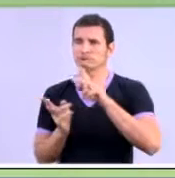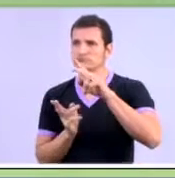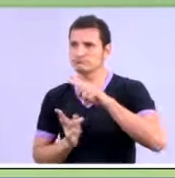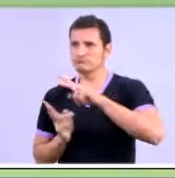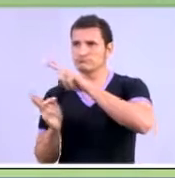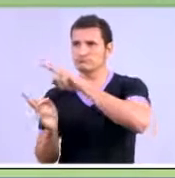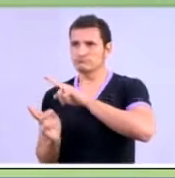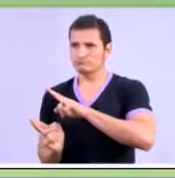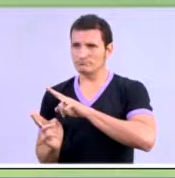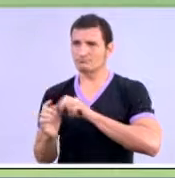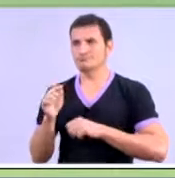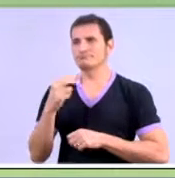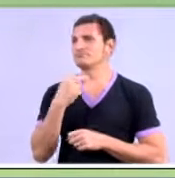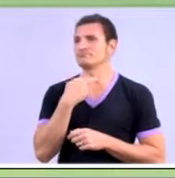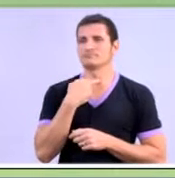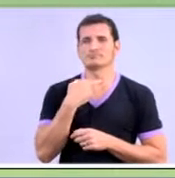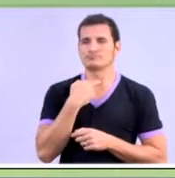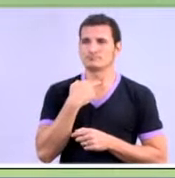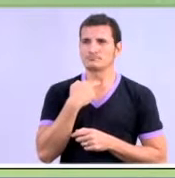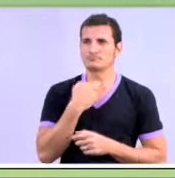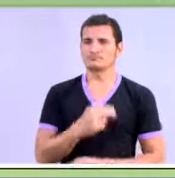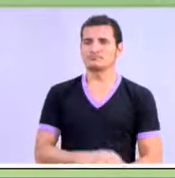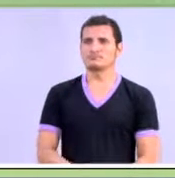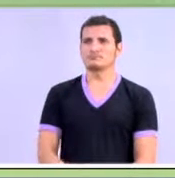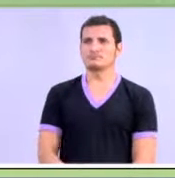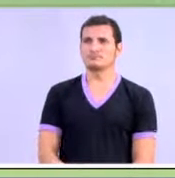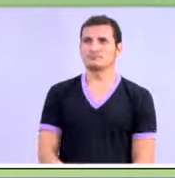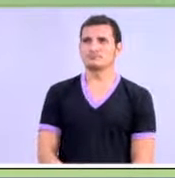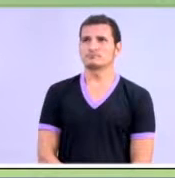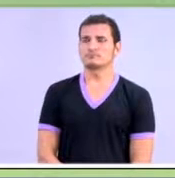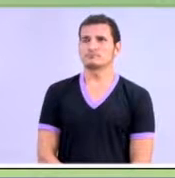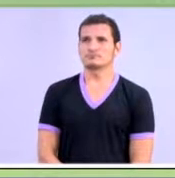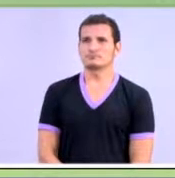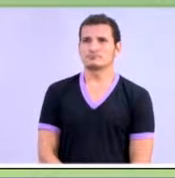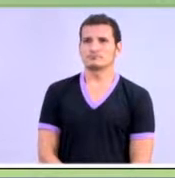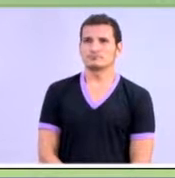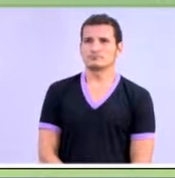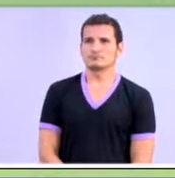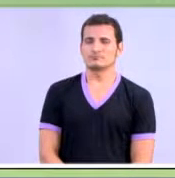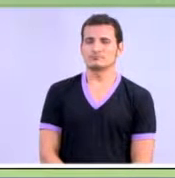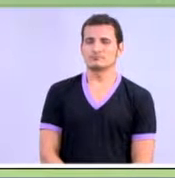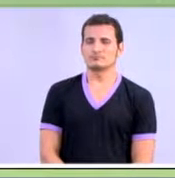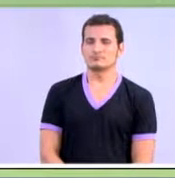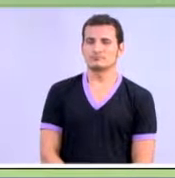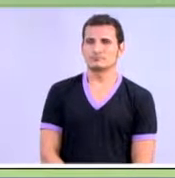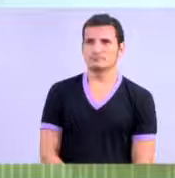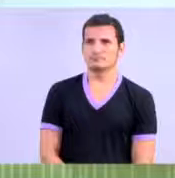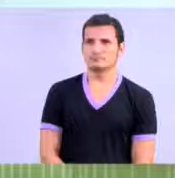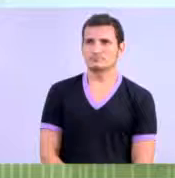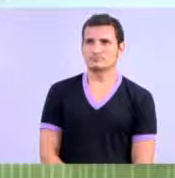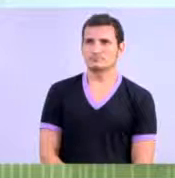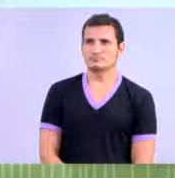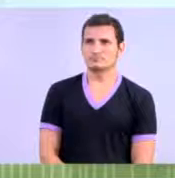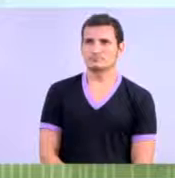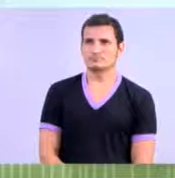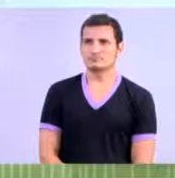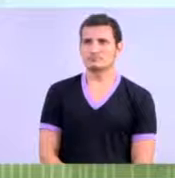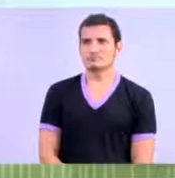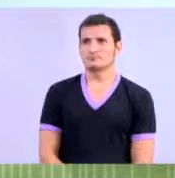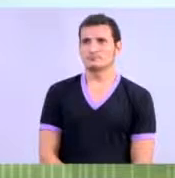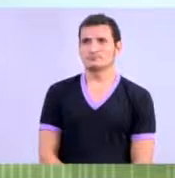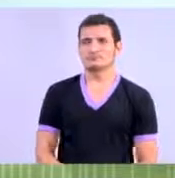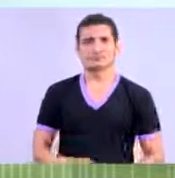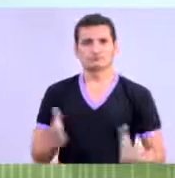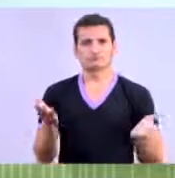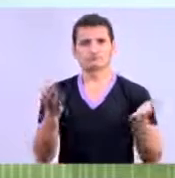caso, não pode. A sobrecarga não é possível, né? Bem, gente, hoje